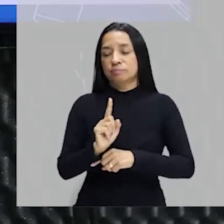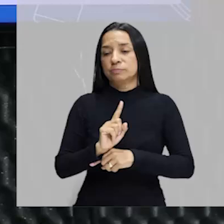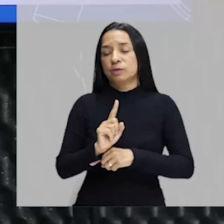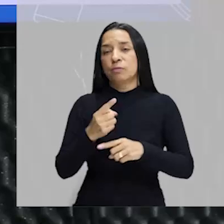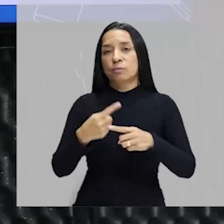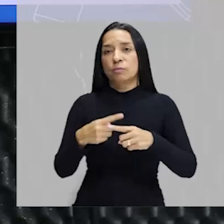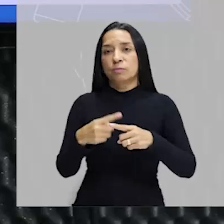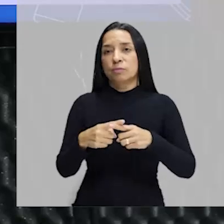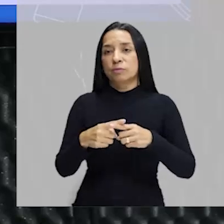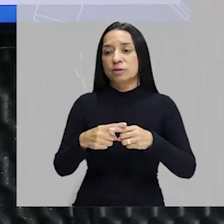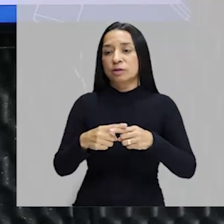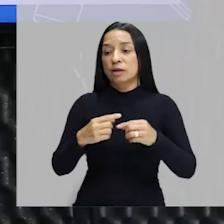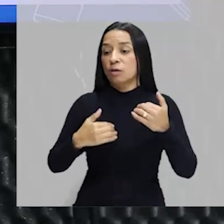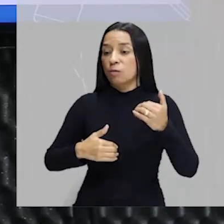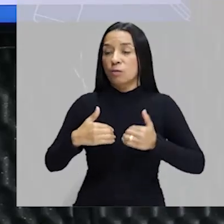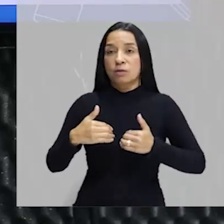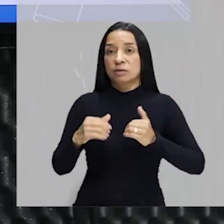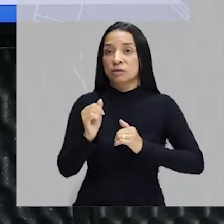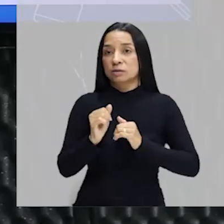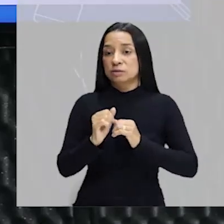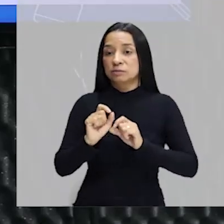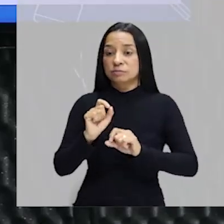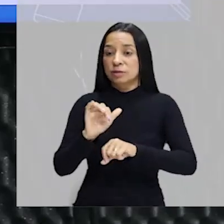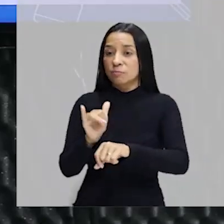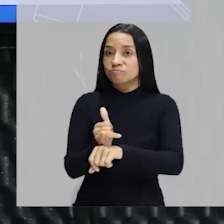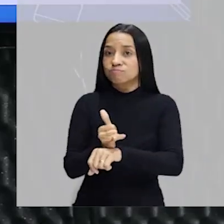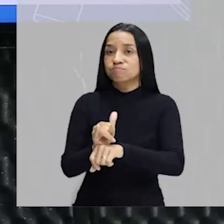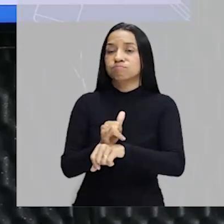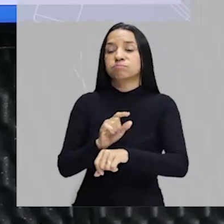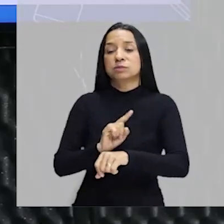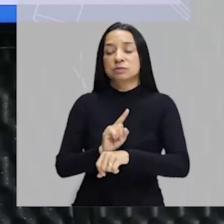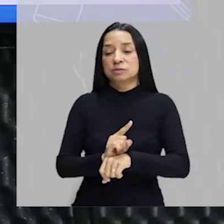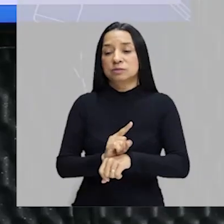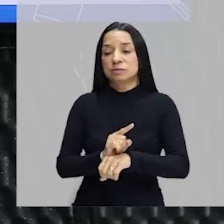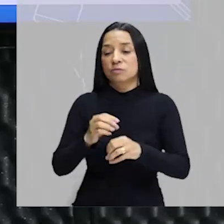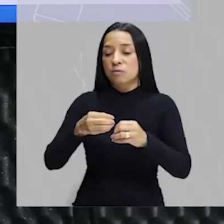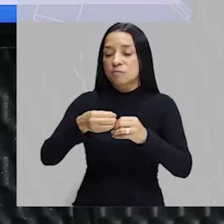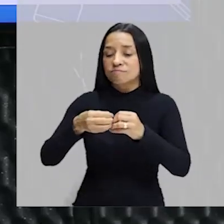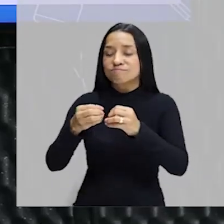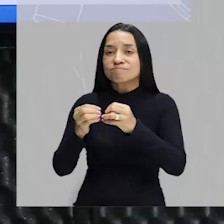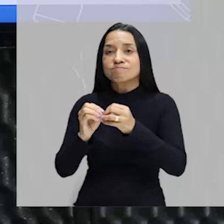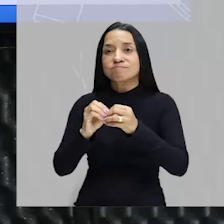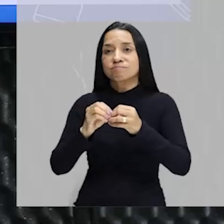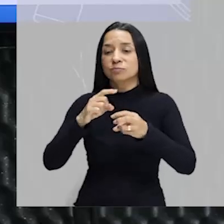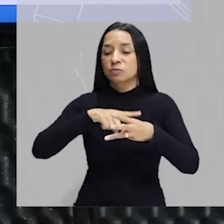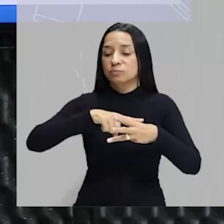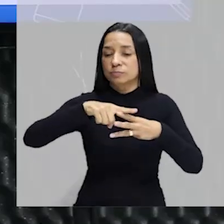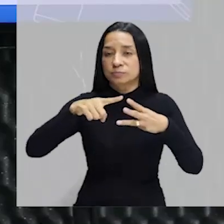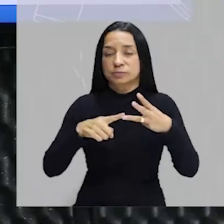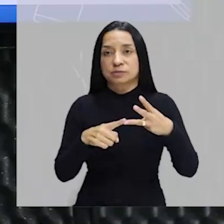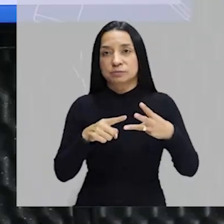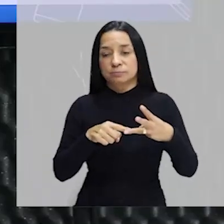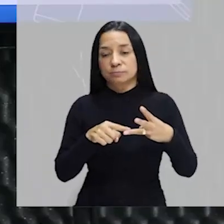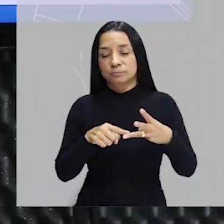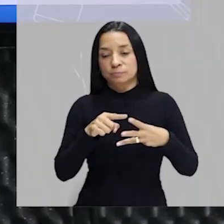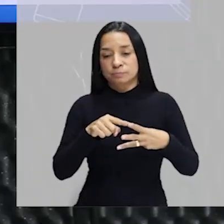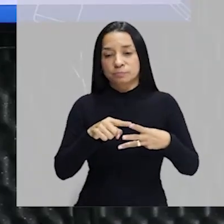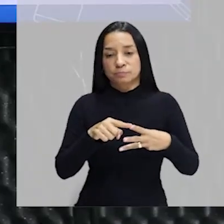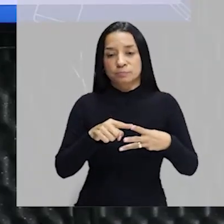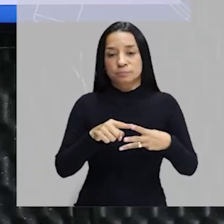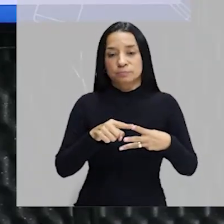quê? Senão o organismo não suportaria. Ele vai quebrando essa molécula em etapas. São três etapas: